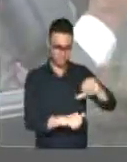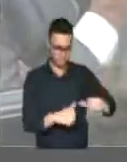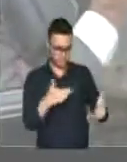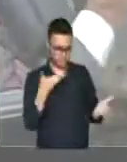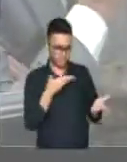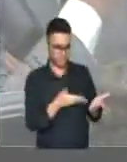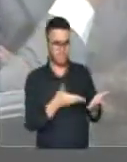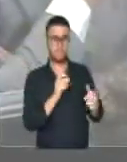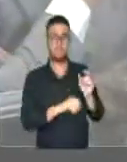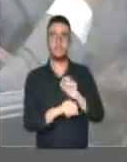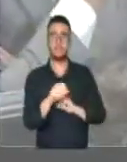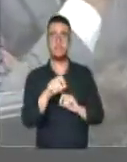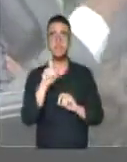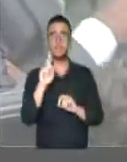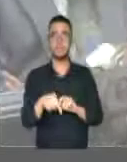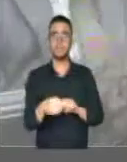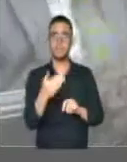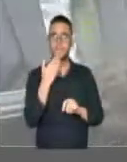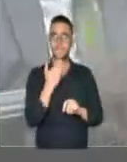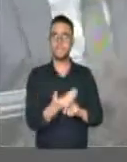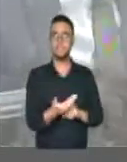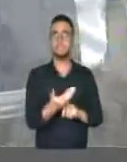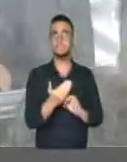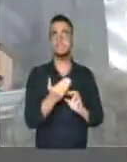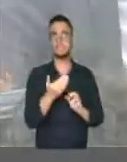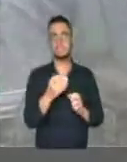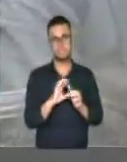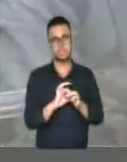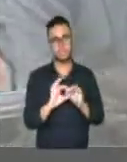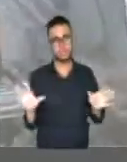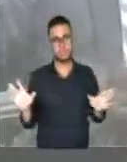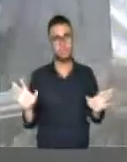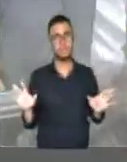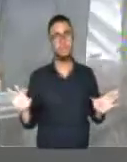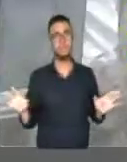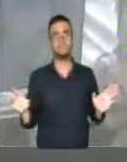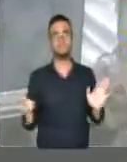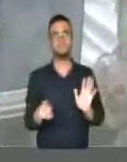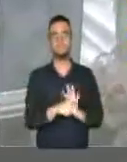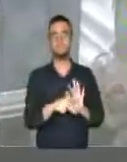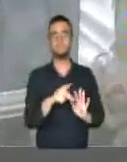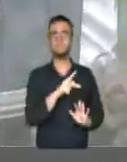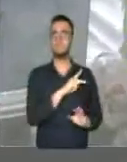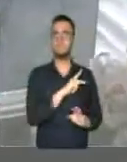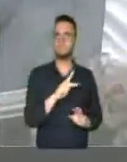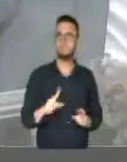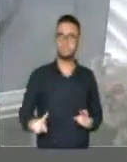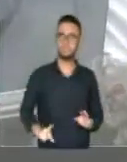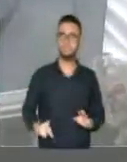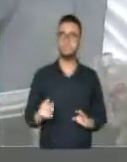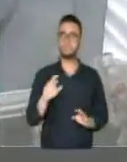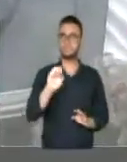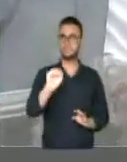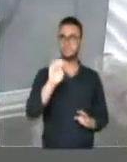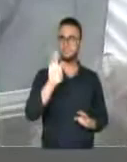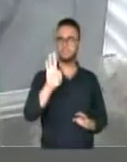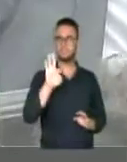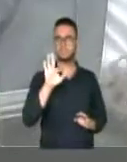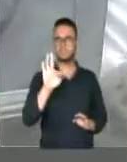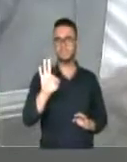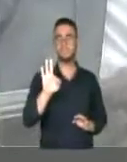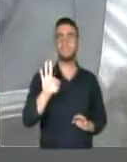é uma solicitação de autorização feita pela presidente do Supremo